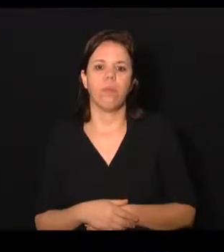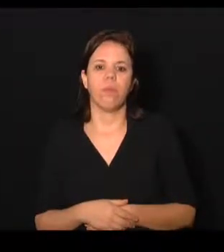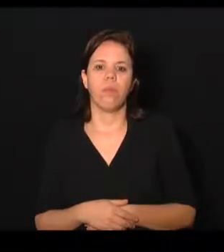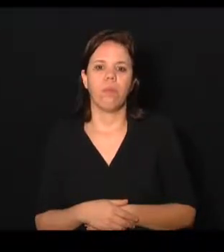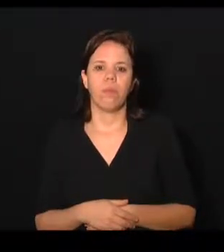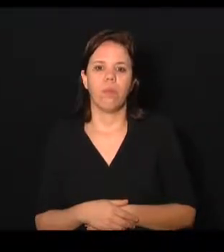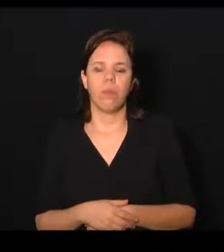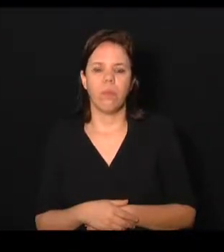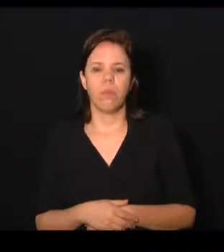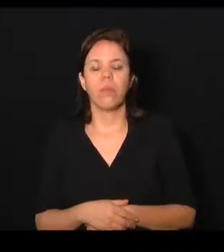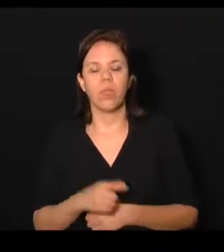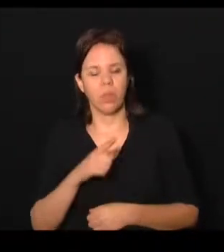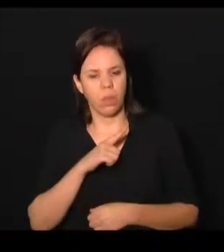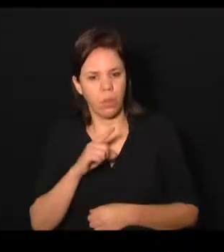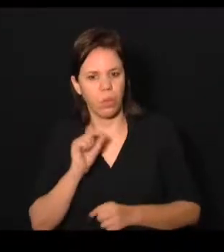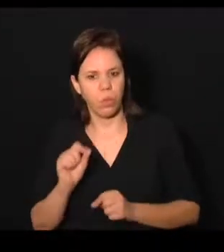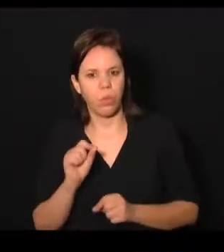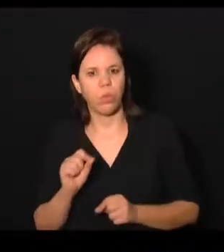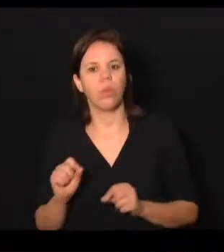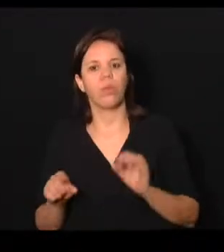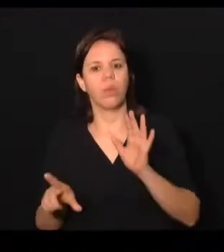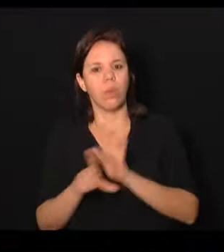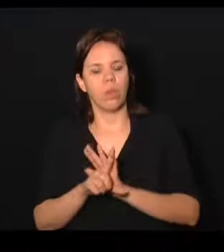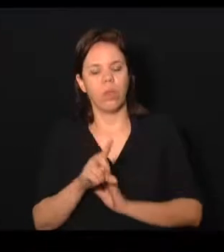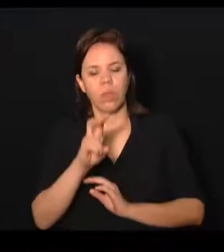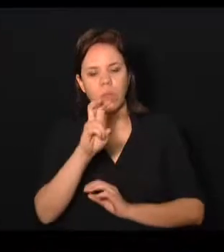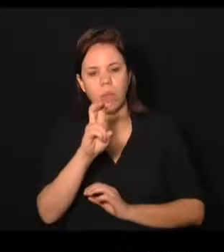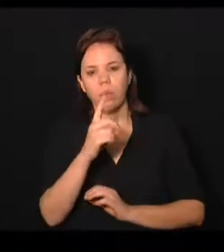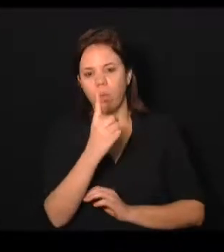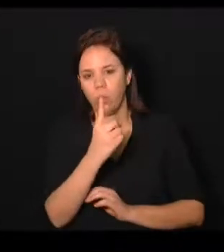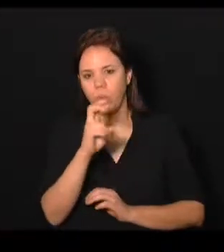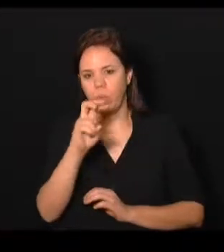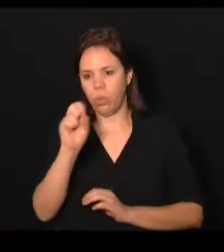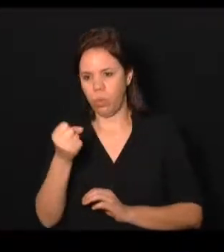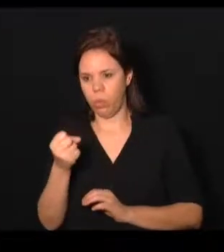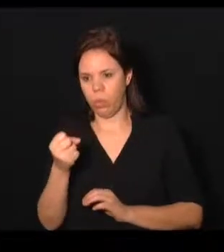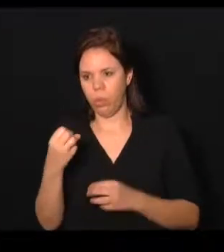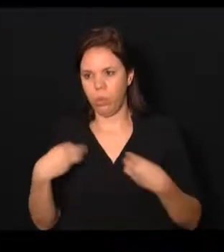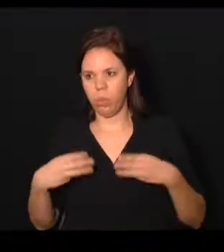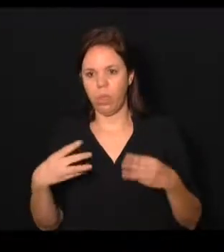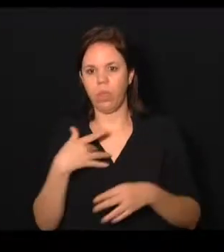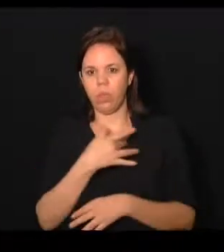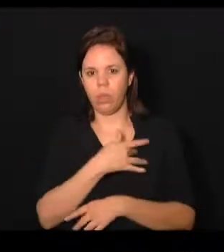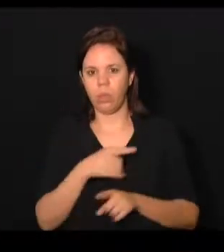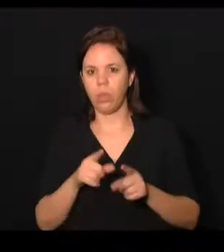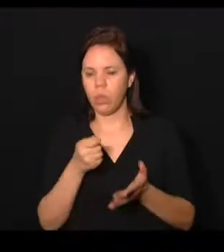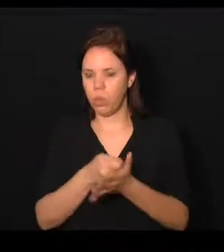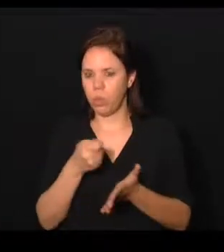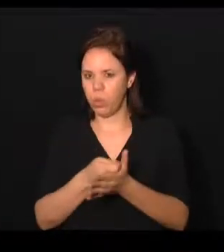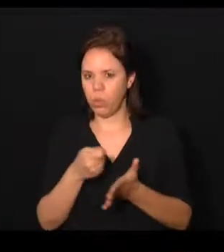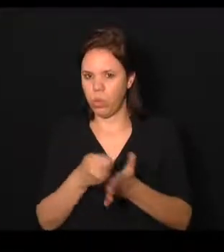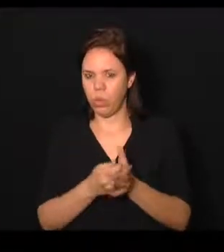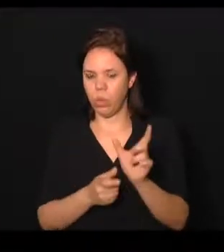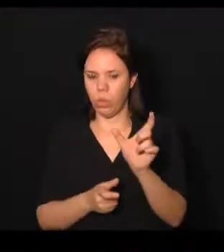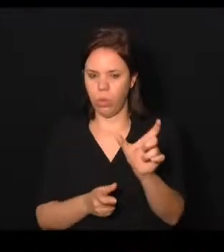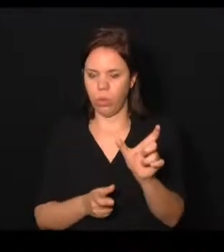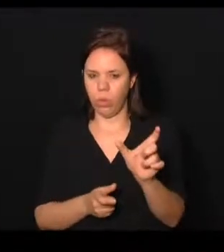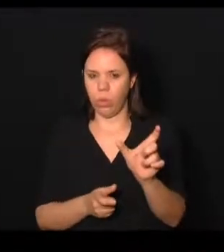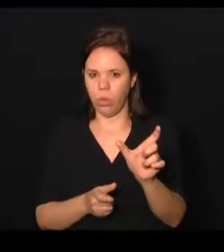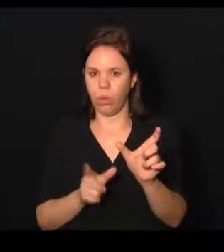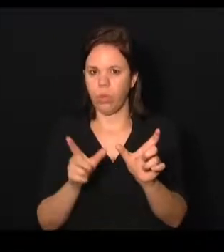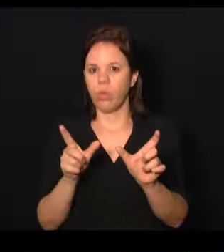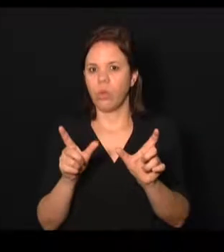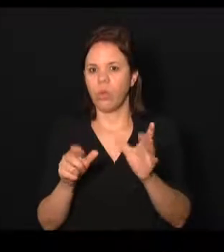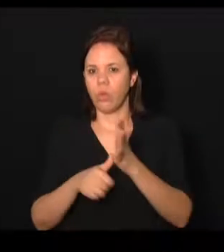Através da portaria 158 do Ministério da Saúde, existe a exigência do doador se apresentar através de um documento oficial com foto.